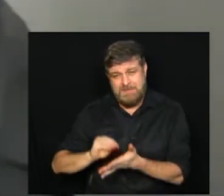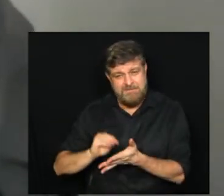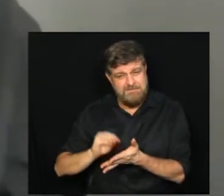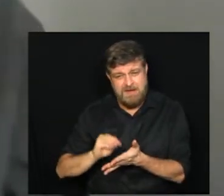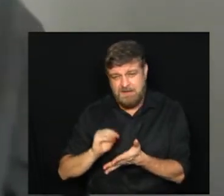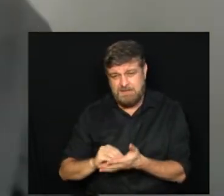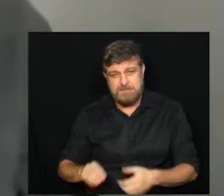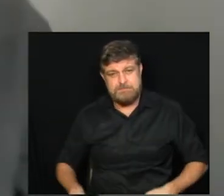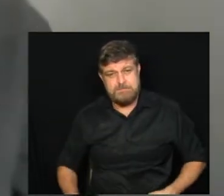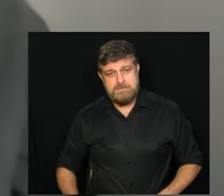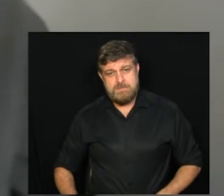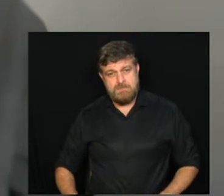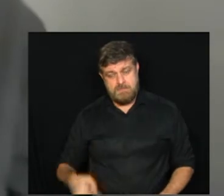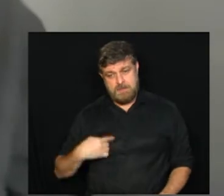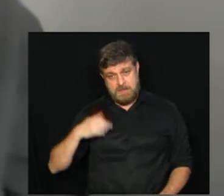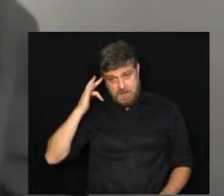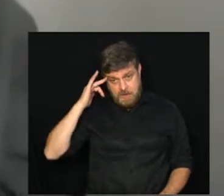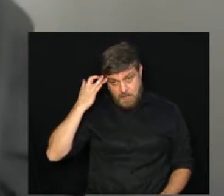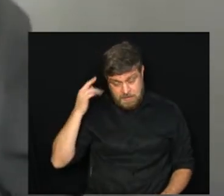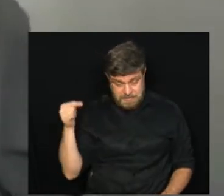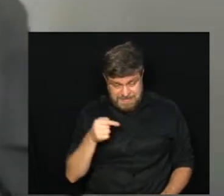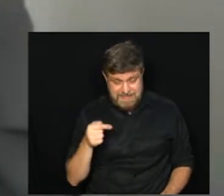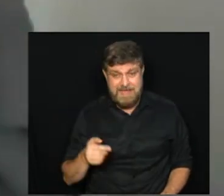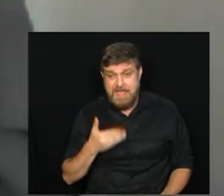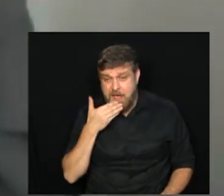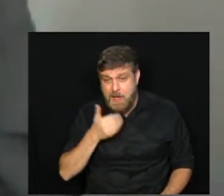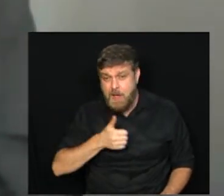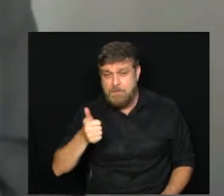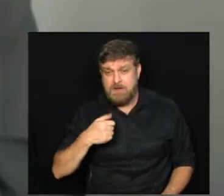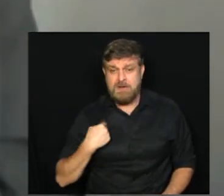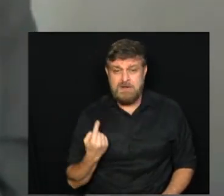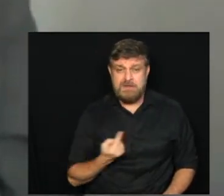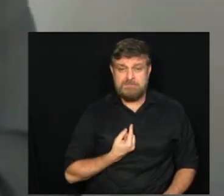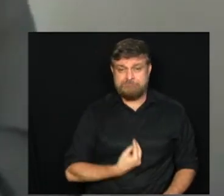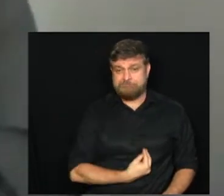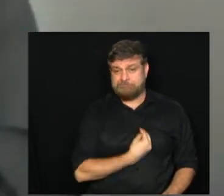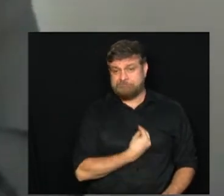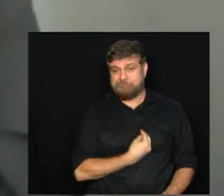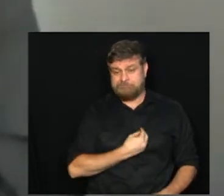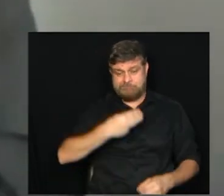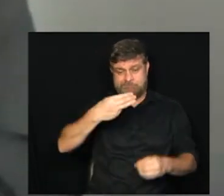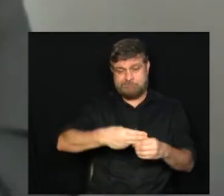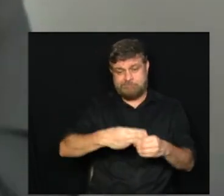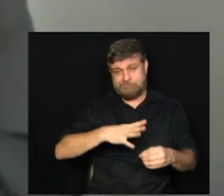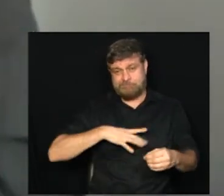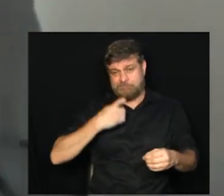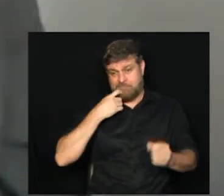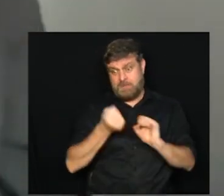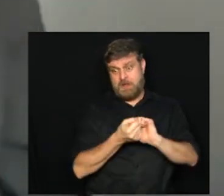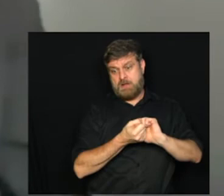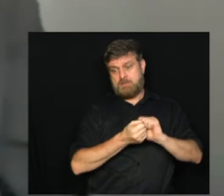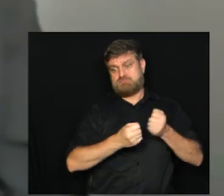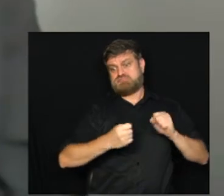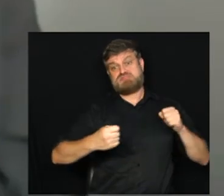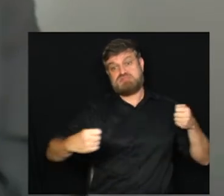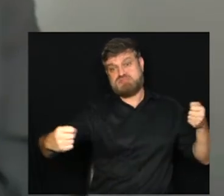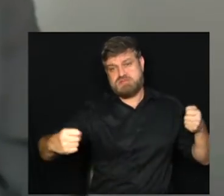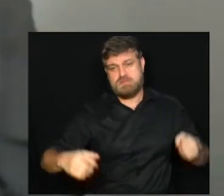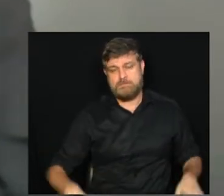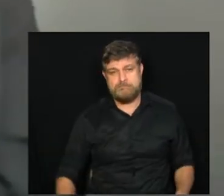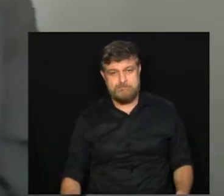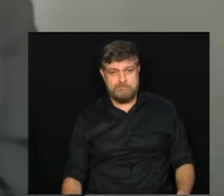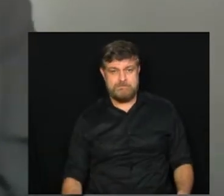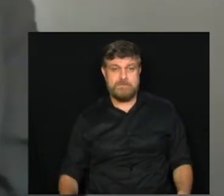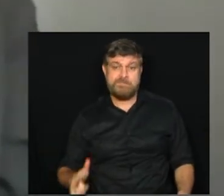junto, né? Então, eu acho que seria o modelo ideal, mas infelizmente nós moramos numa metrópole, né? Uma cidade muito grande,